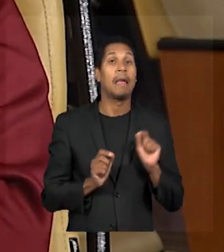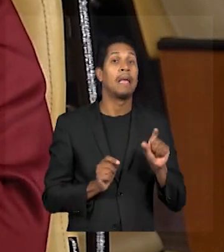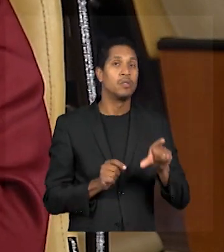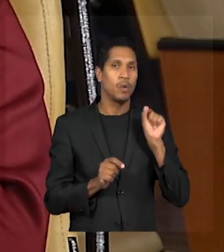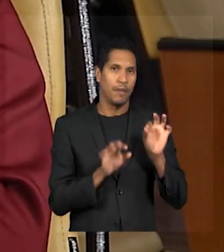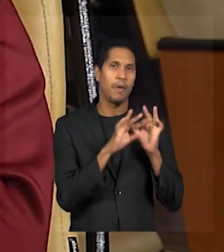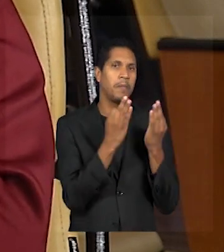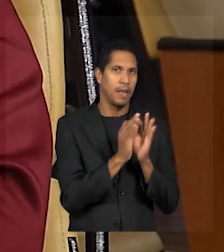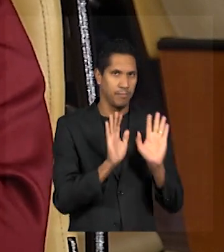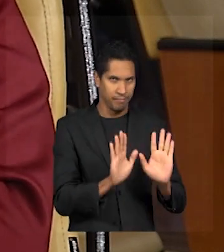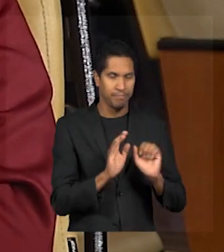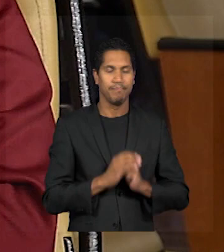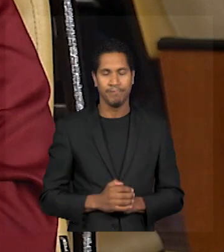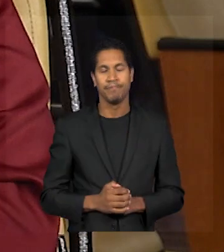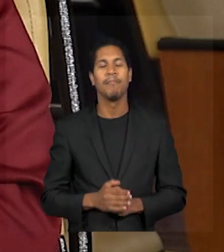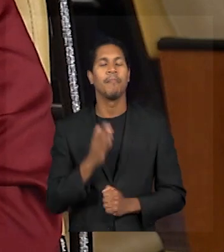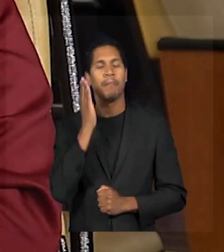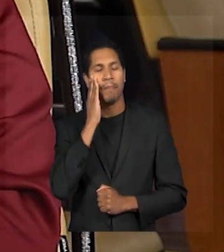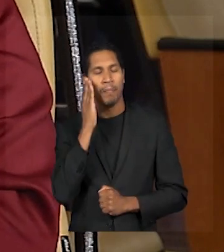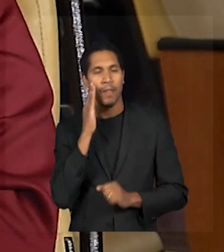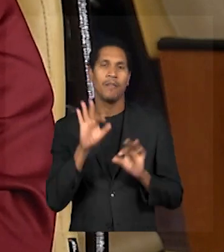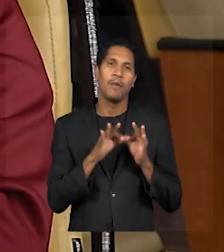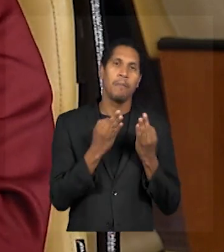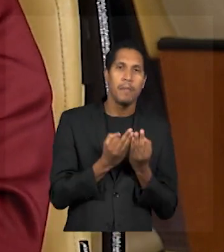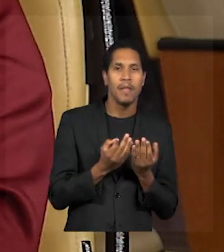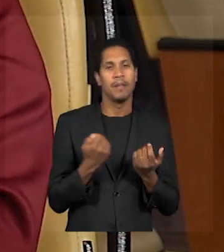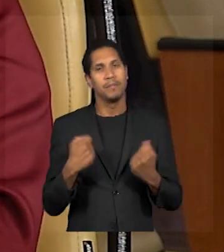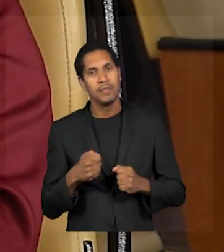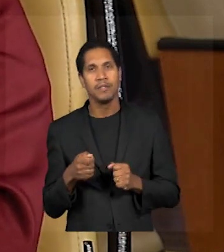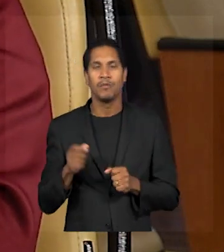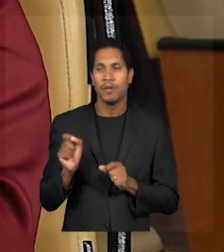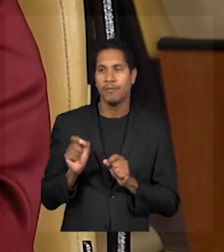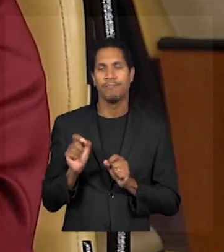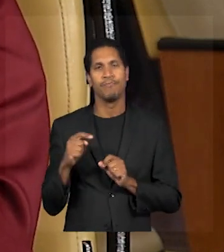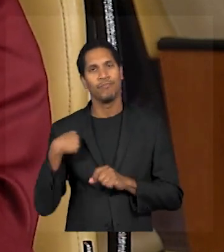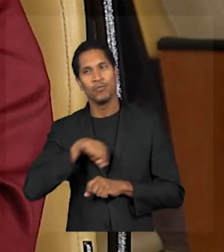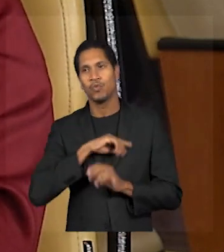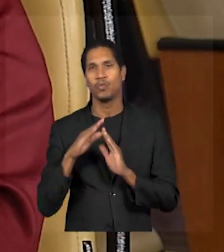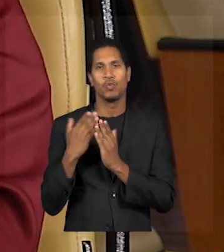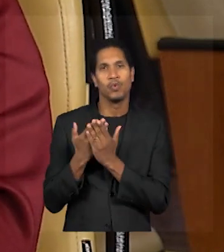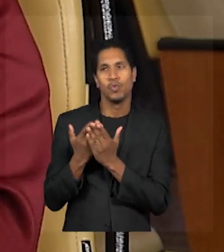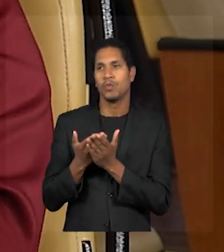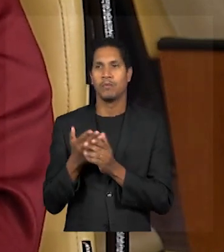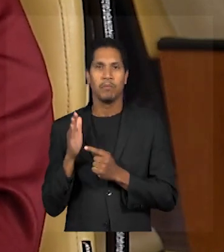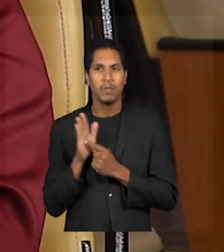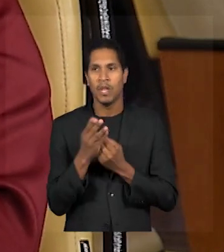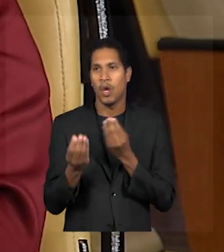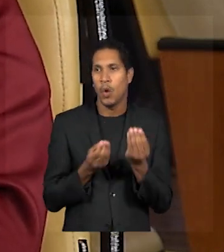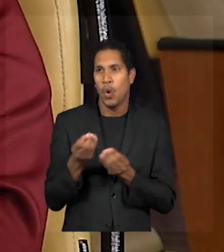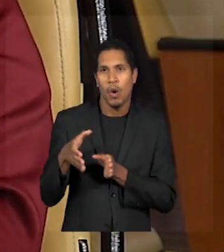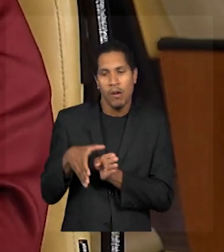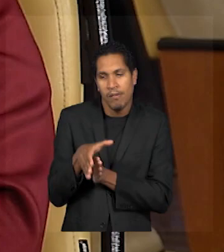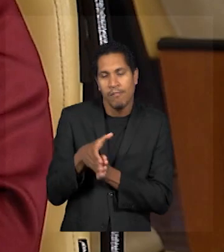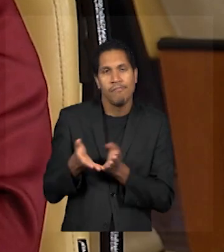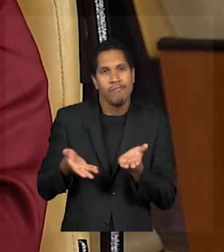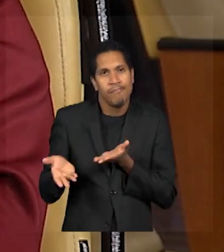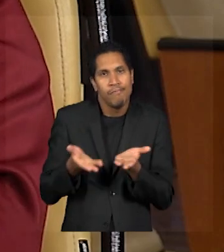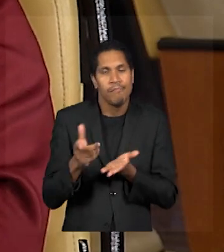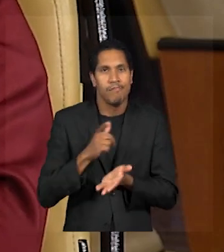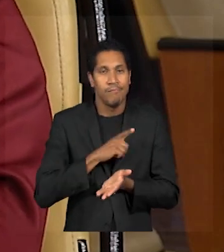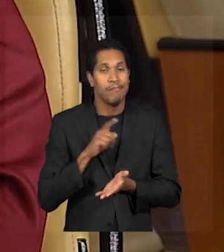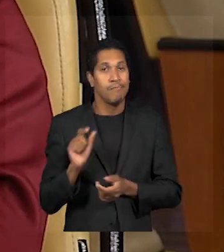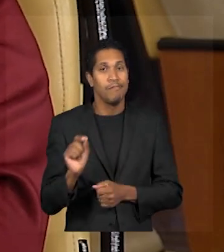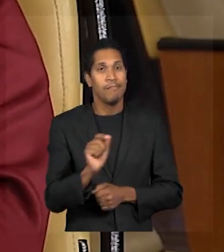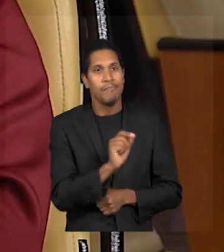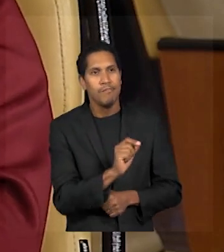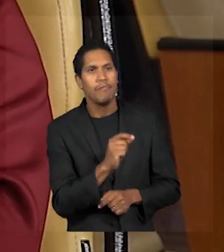é a família. Claro que para a família escolher, a escola tem que mostrar para ele quais são os benefícios de